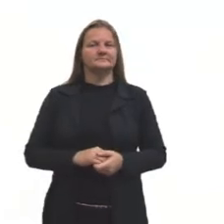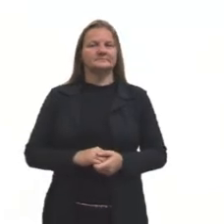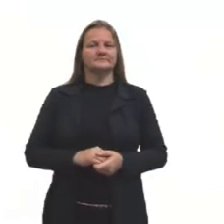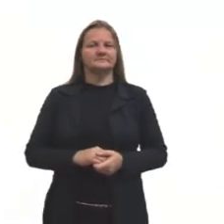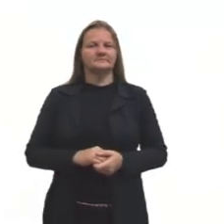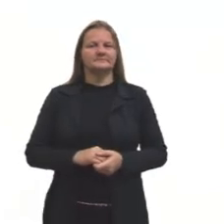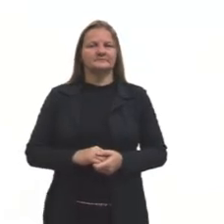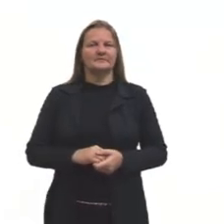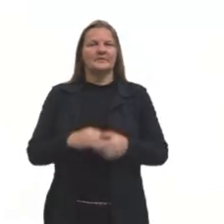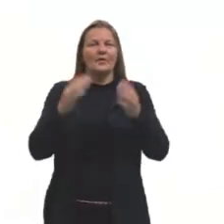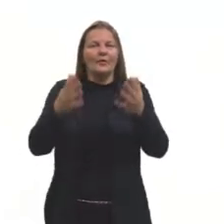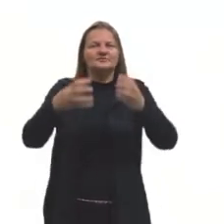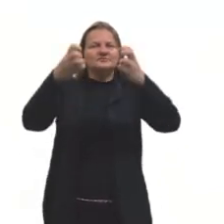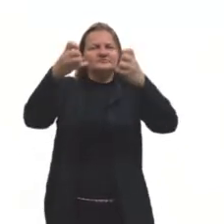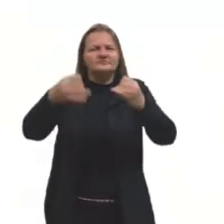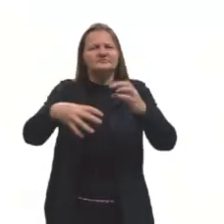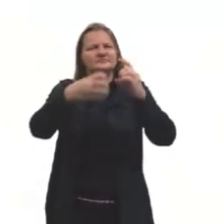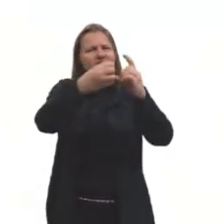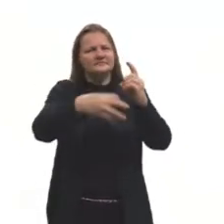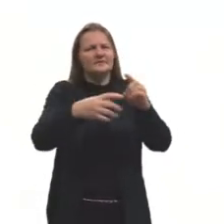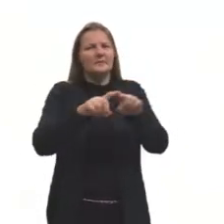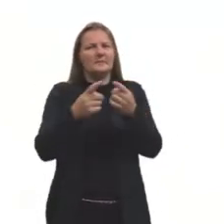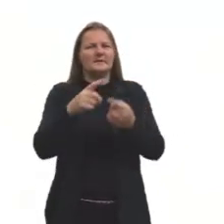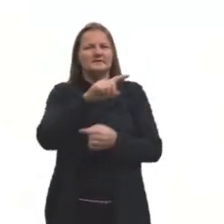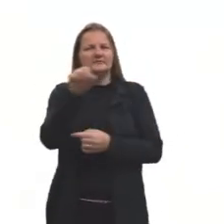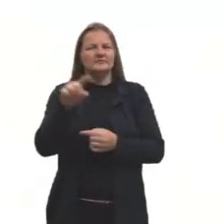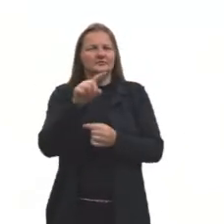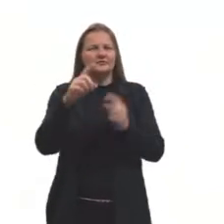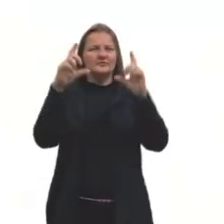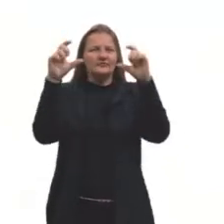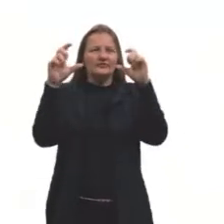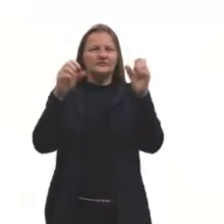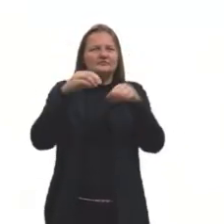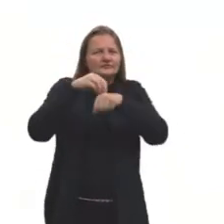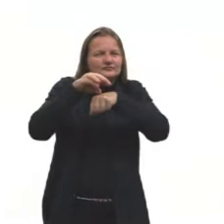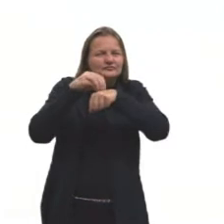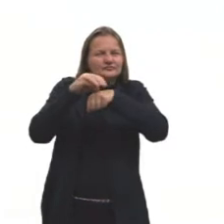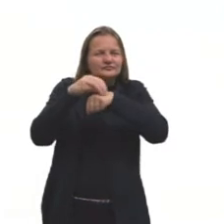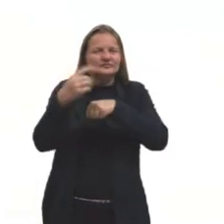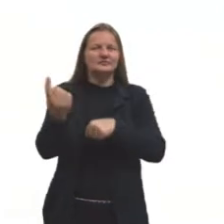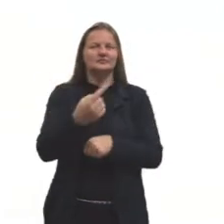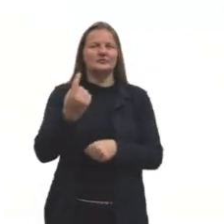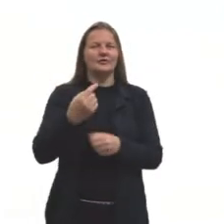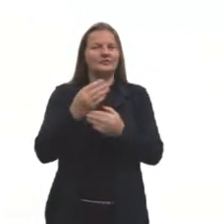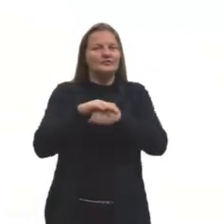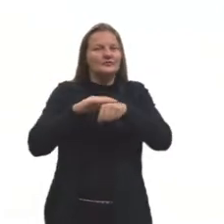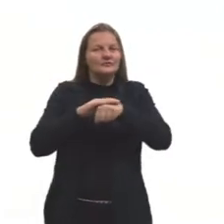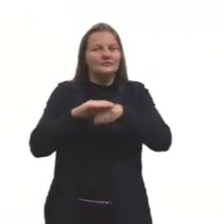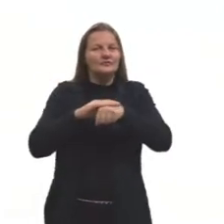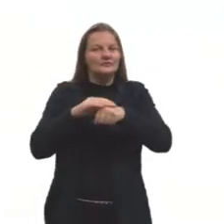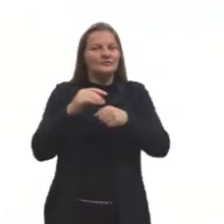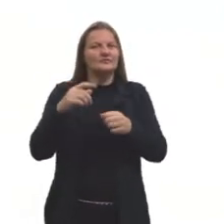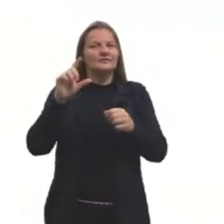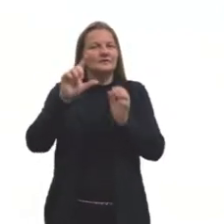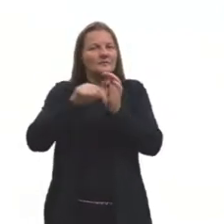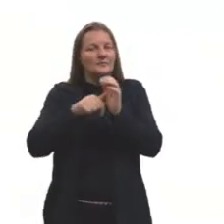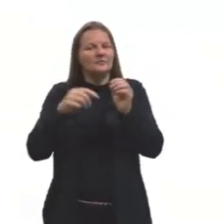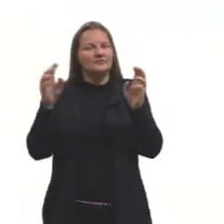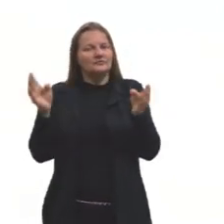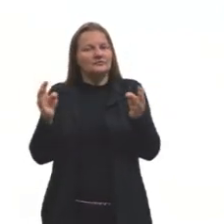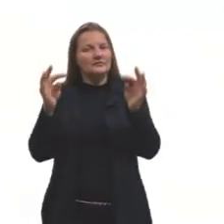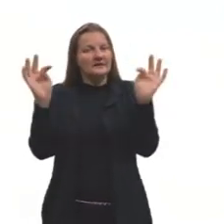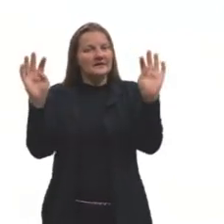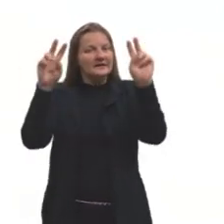vou explicar hoje O que que significa mas vou deixar aqui essas imagens são algumas dicas do que que a gente vai conversar quando a gente for tratar Então